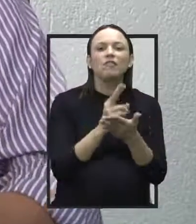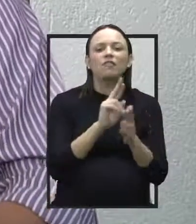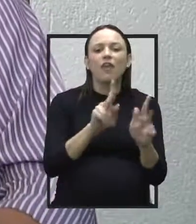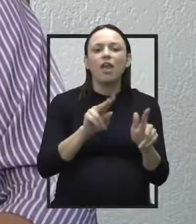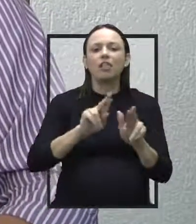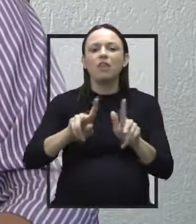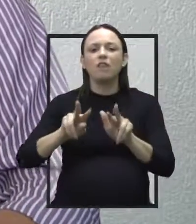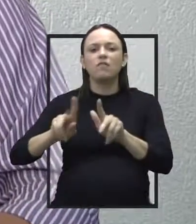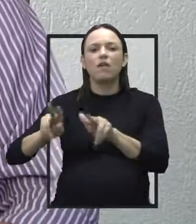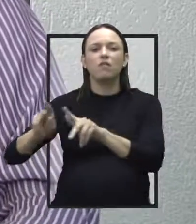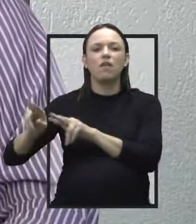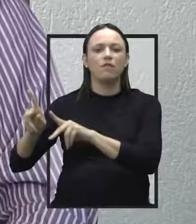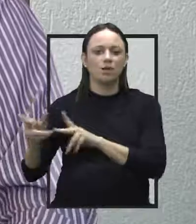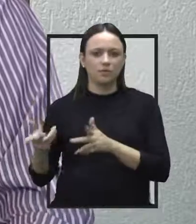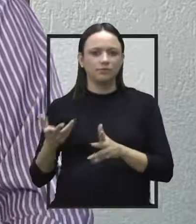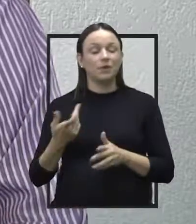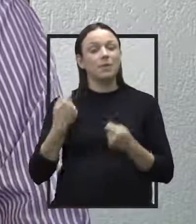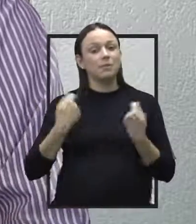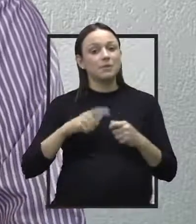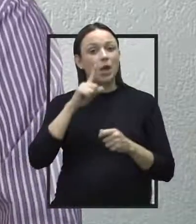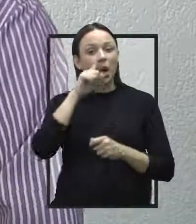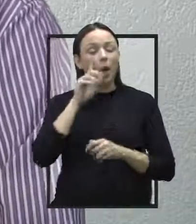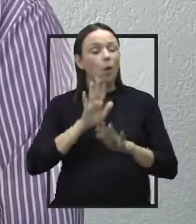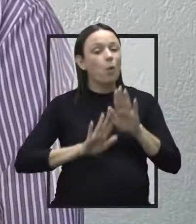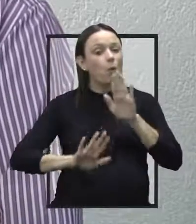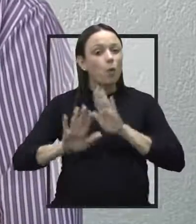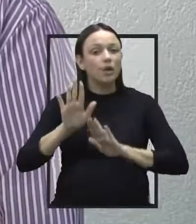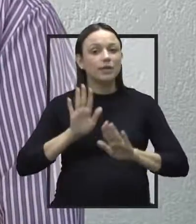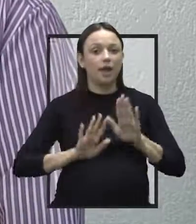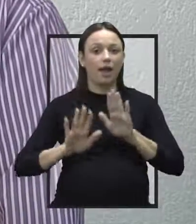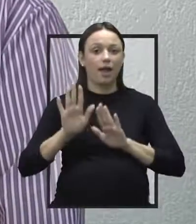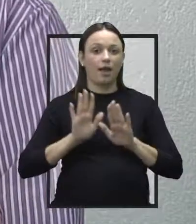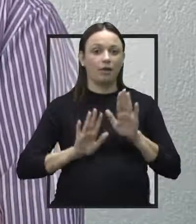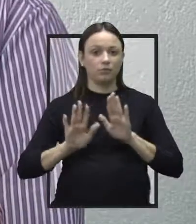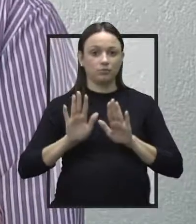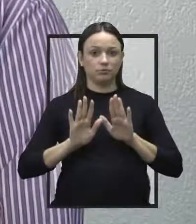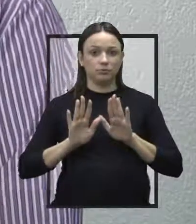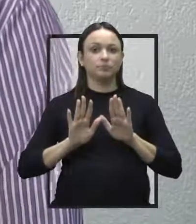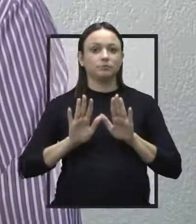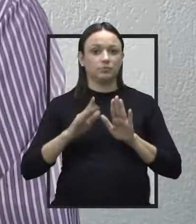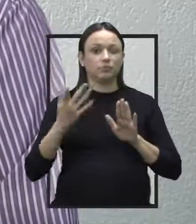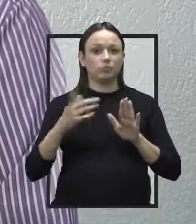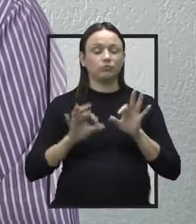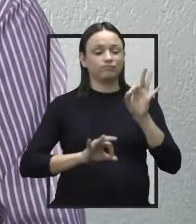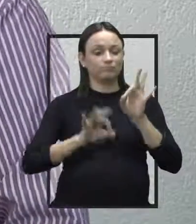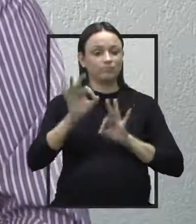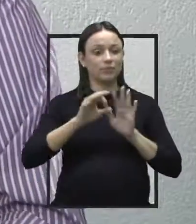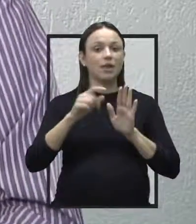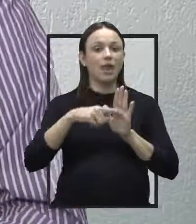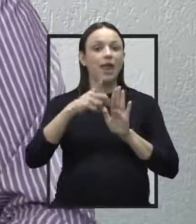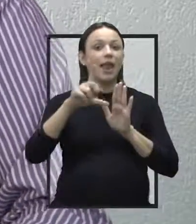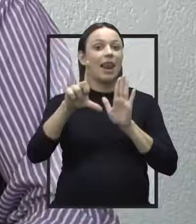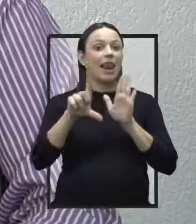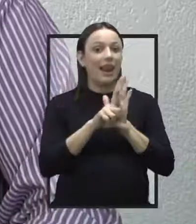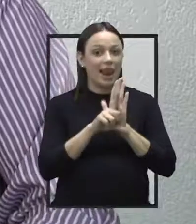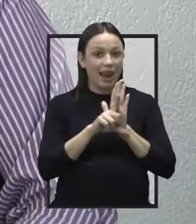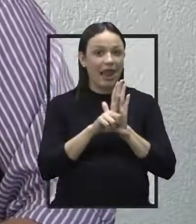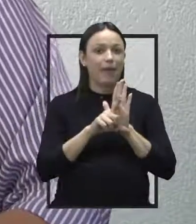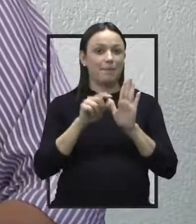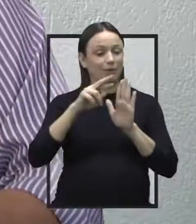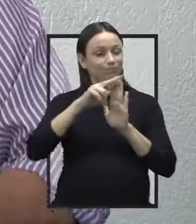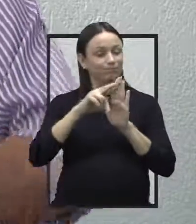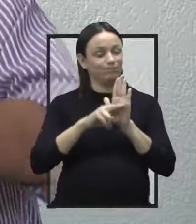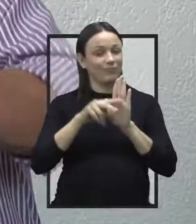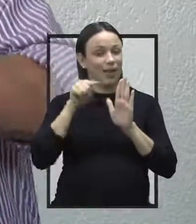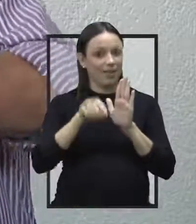temos que tomar muito cuidado quando nós vamos elaborar uma lei para disciplinar esse